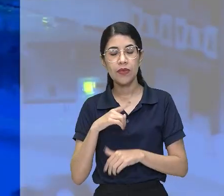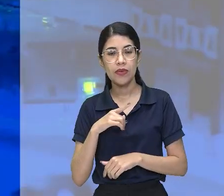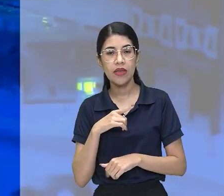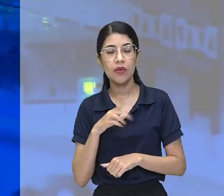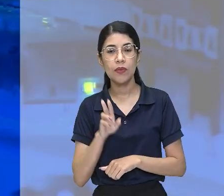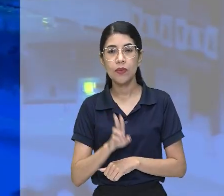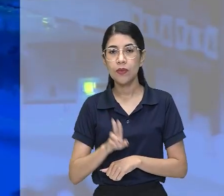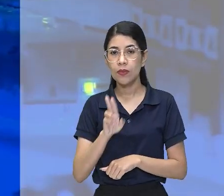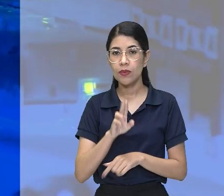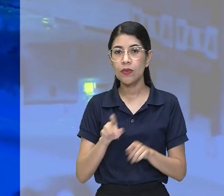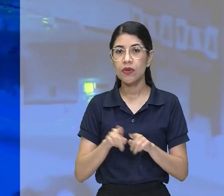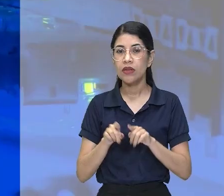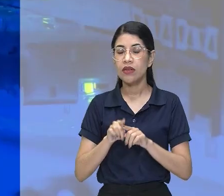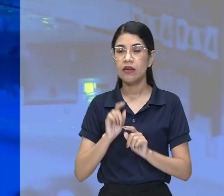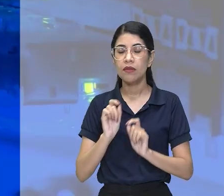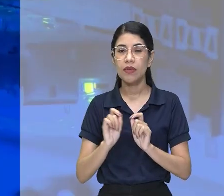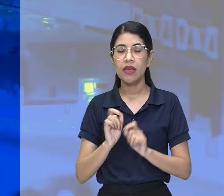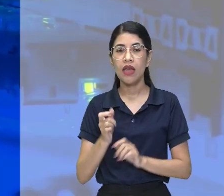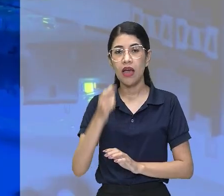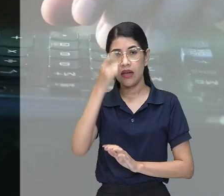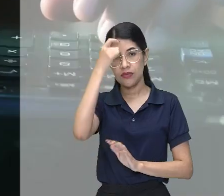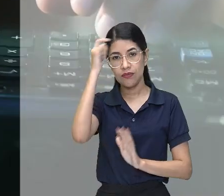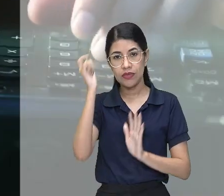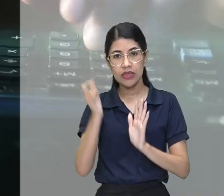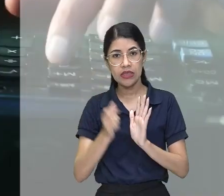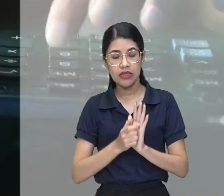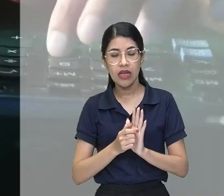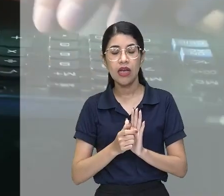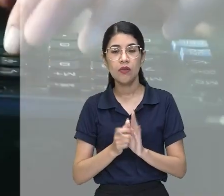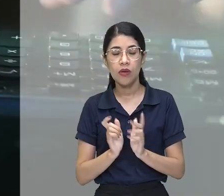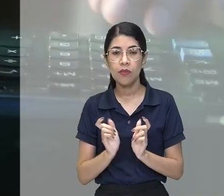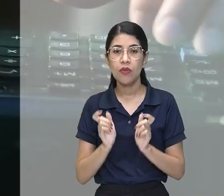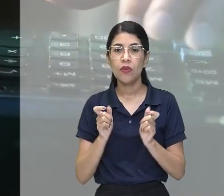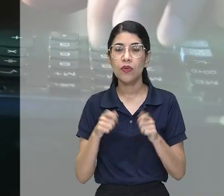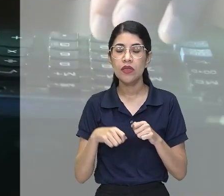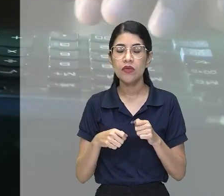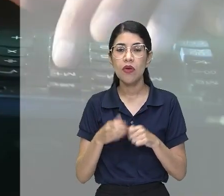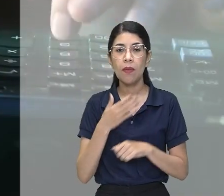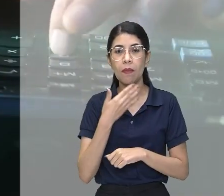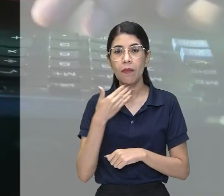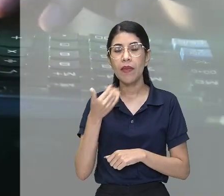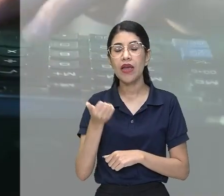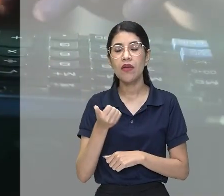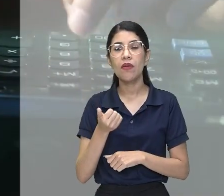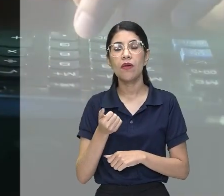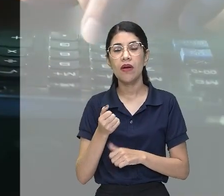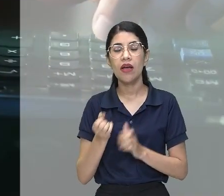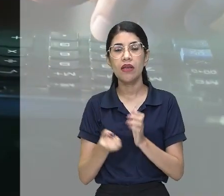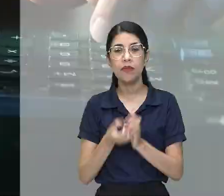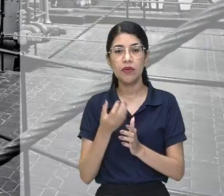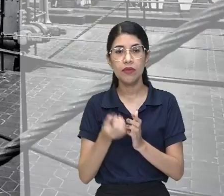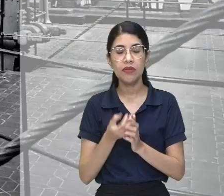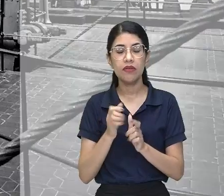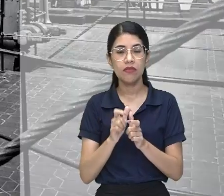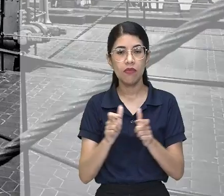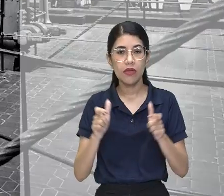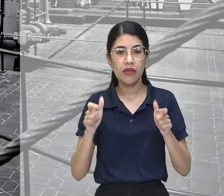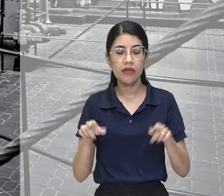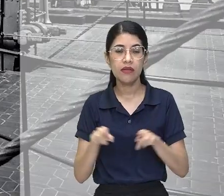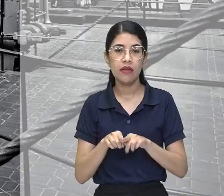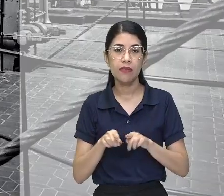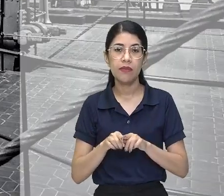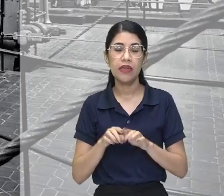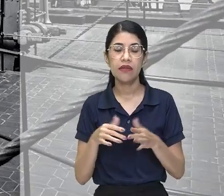utilizando também o que nós chamamos de inteligência artificial para dinamizar e aumentar a produtividade.